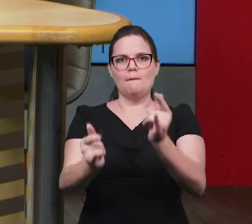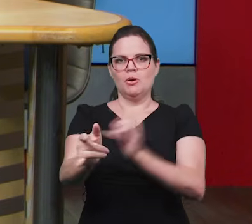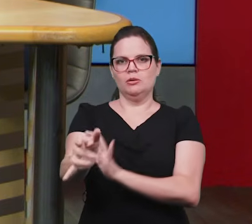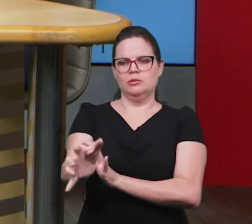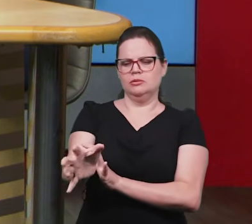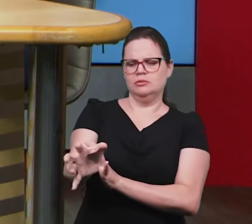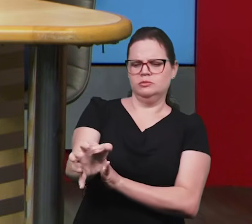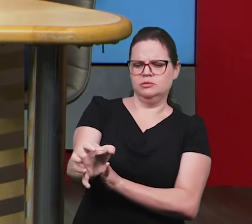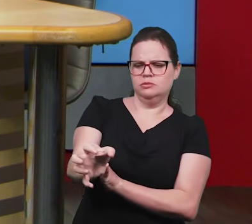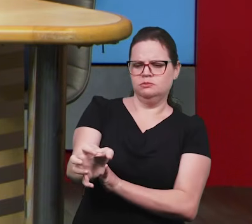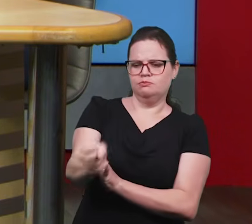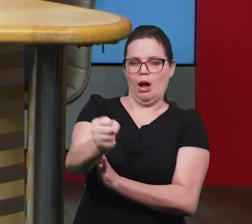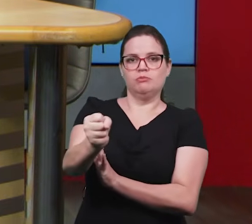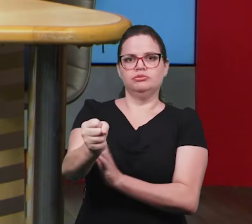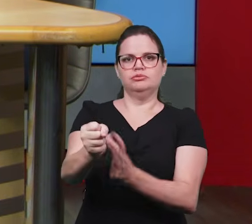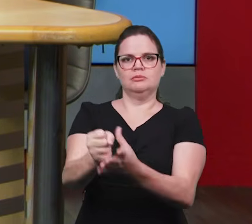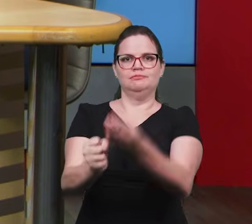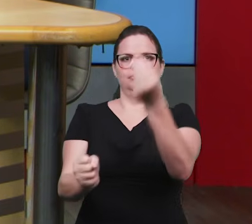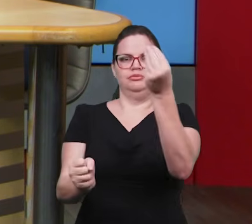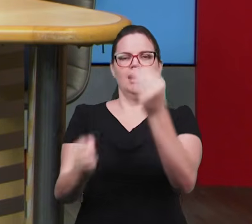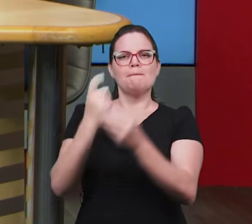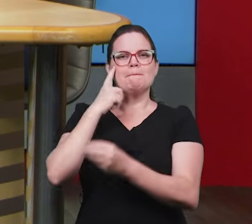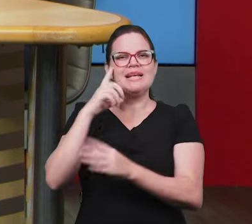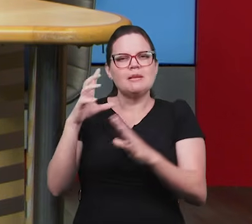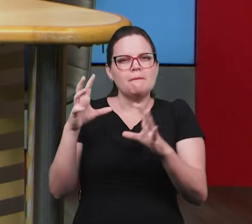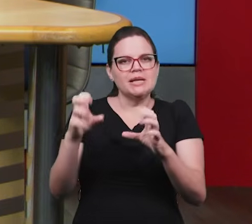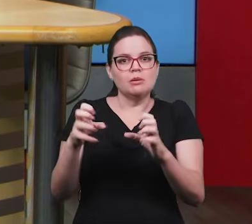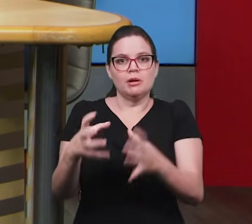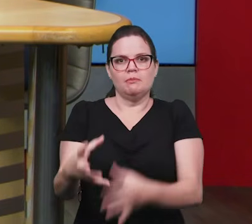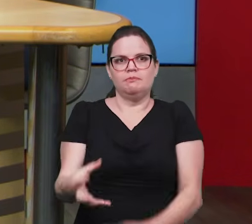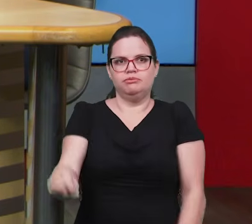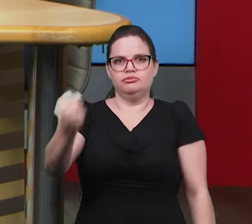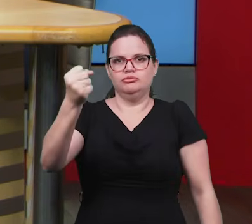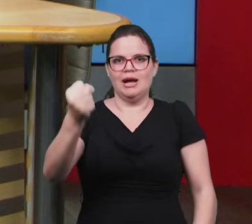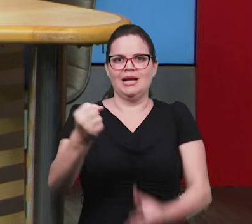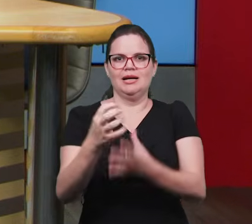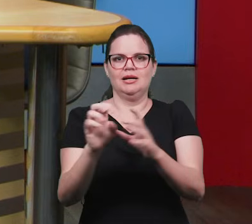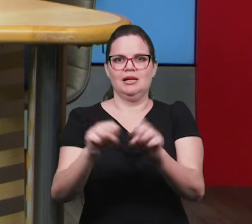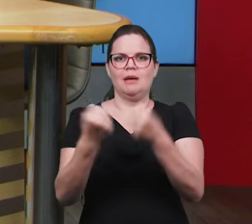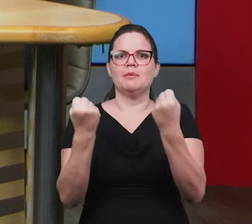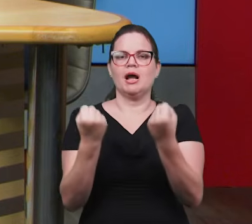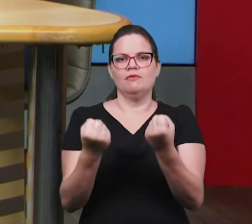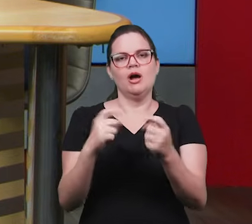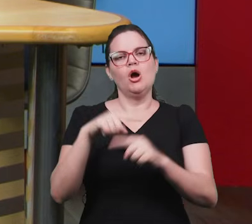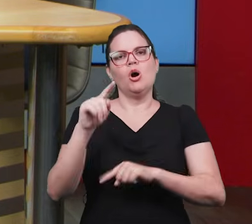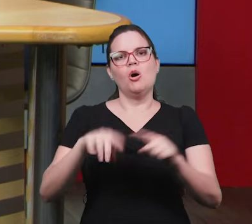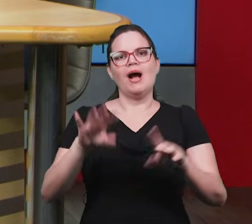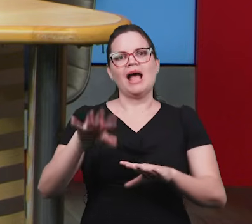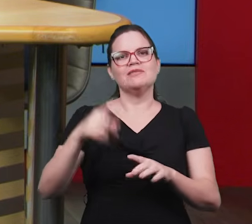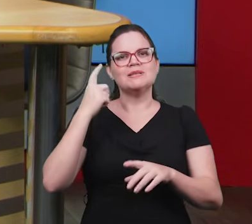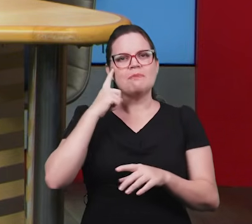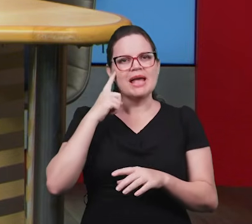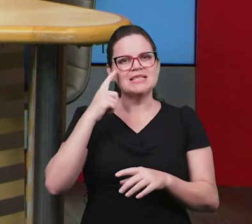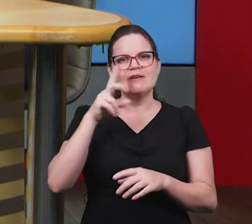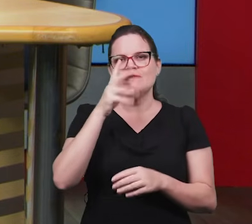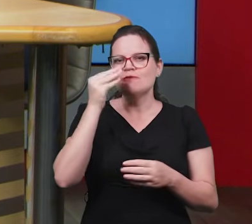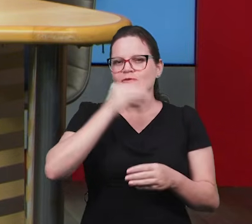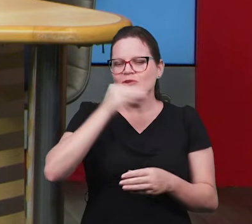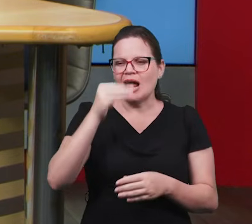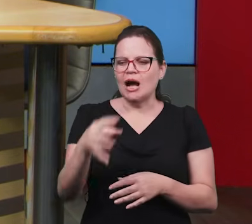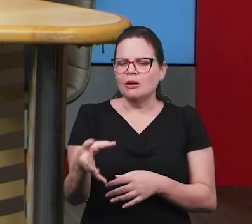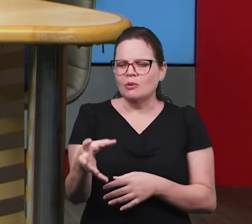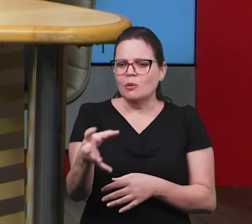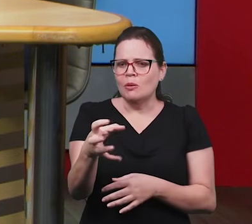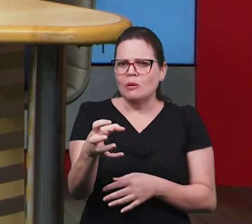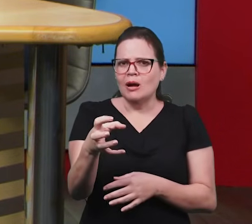pouco. Aí a pessoa pensava em apertar um pouquinho, o braço biônico ia lá, apertava o copo todo, quebrava o copo, amassava o copo. Então hoje nós temos